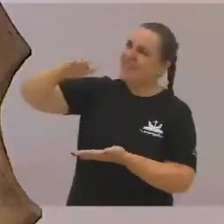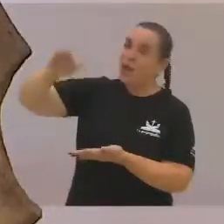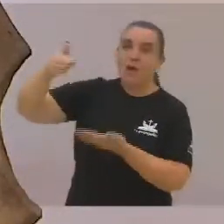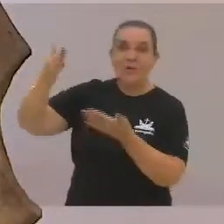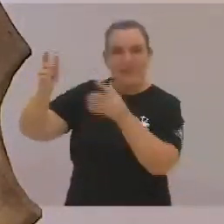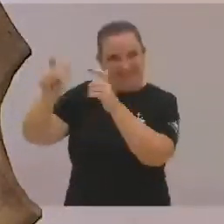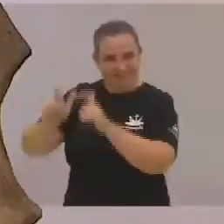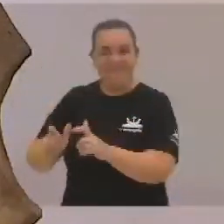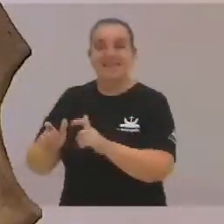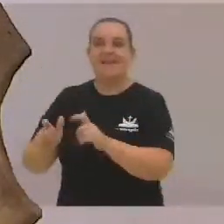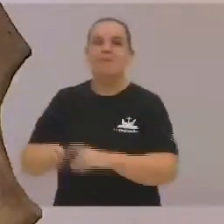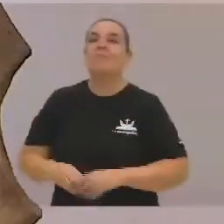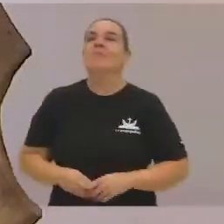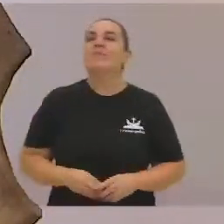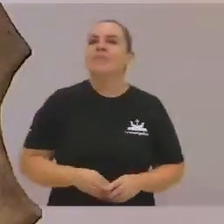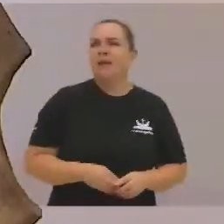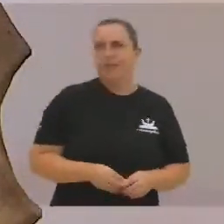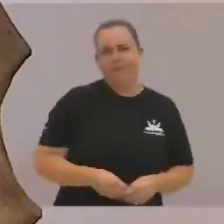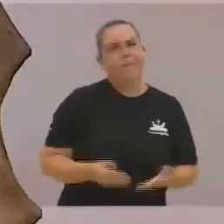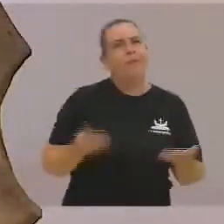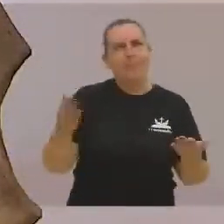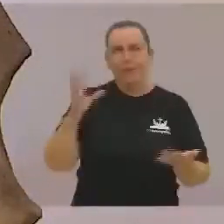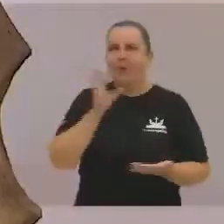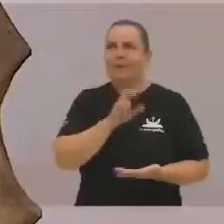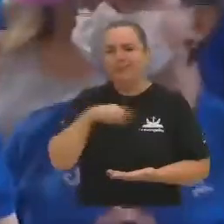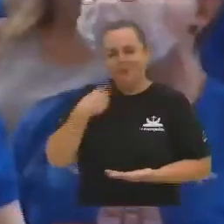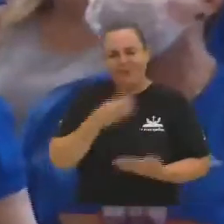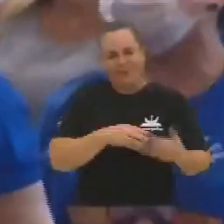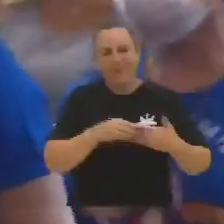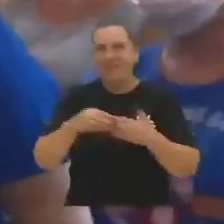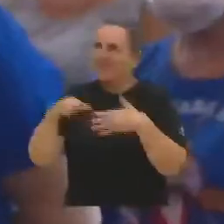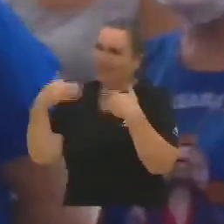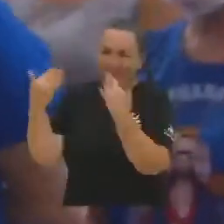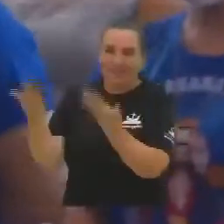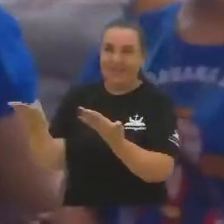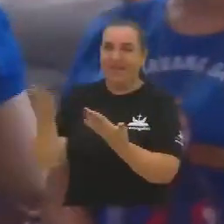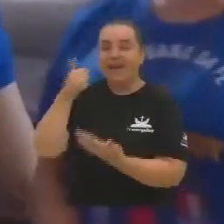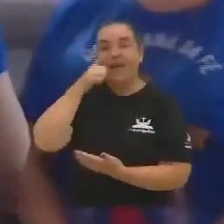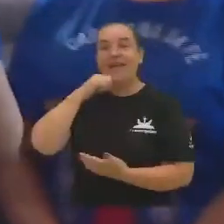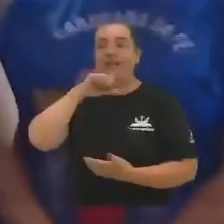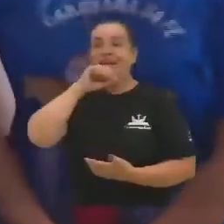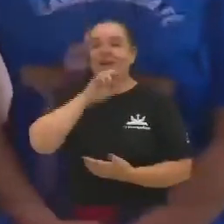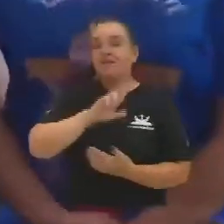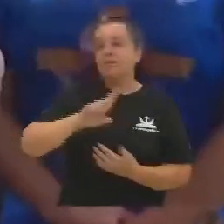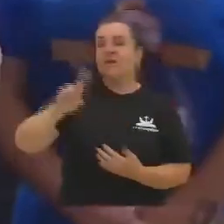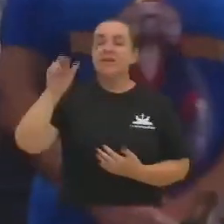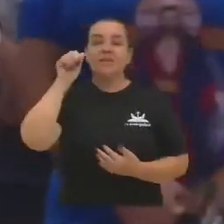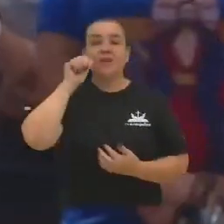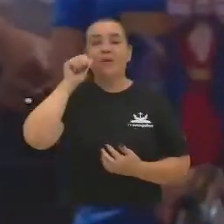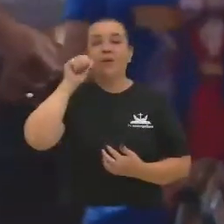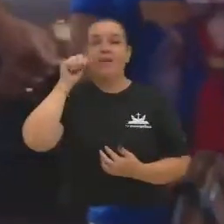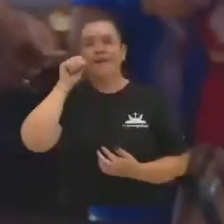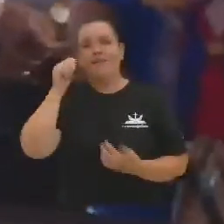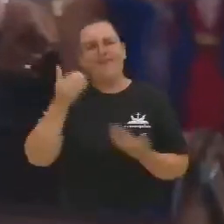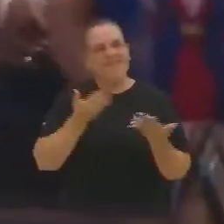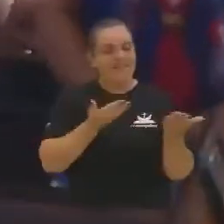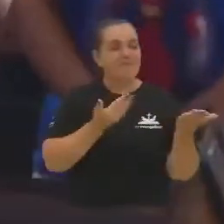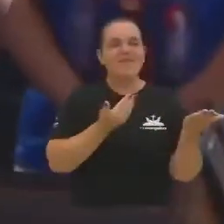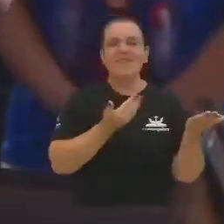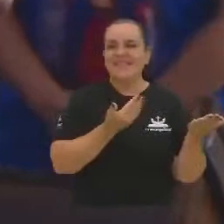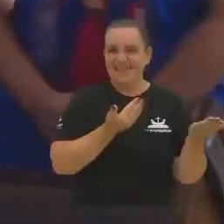esta colina, o amor nos trouxe a ti, és Mãe, Senhora